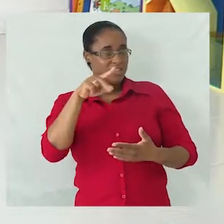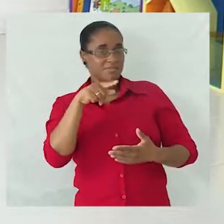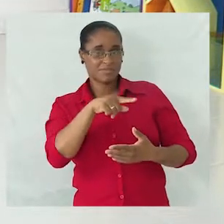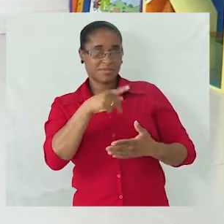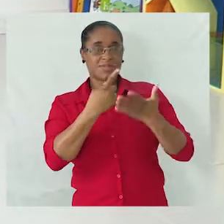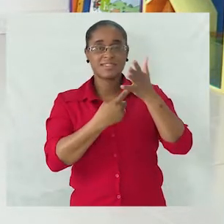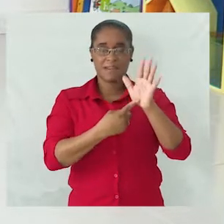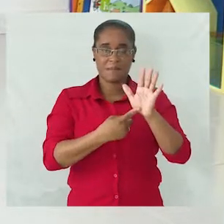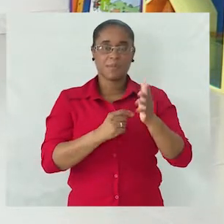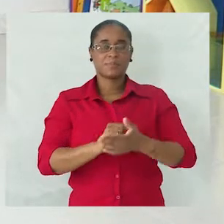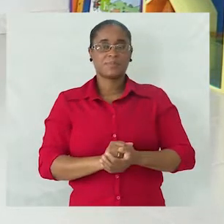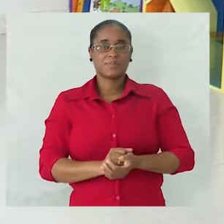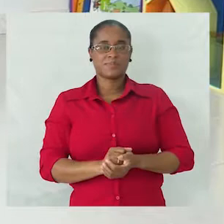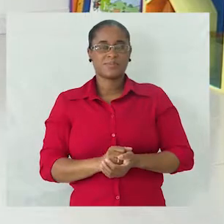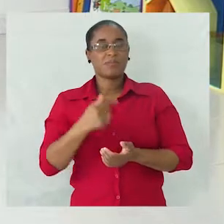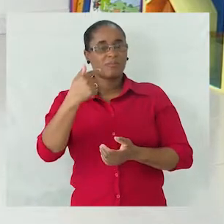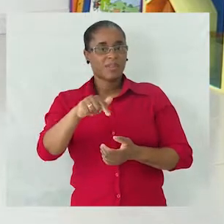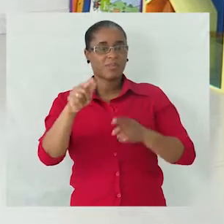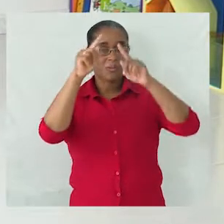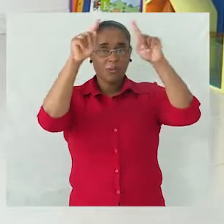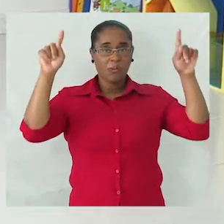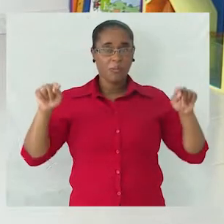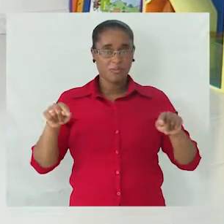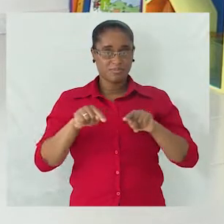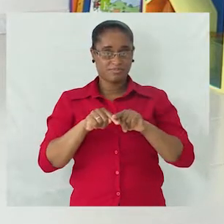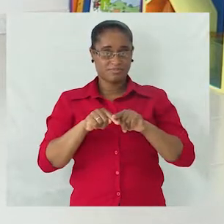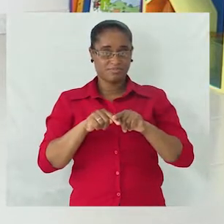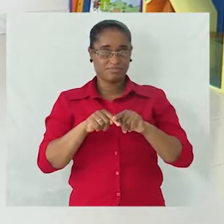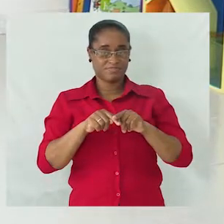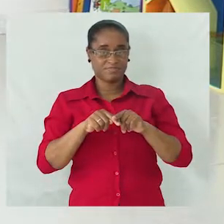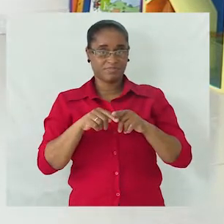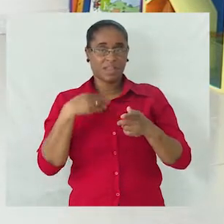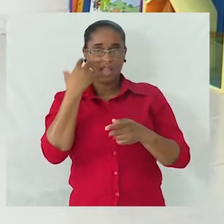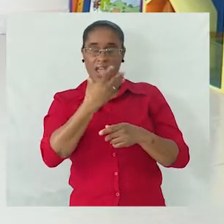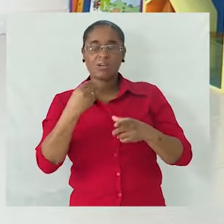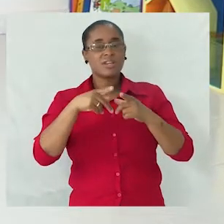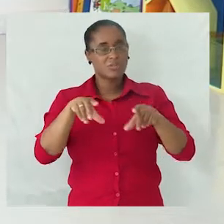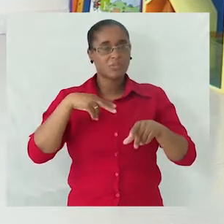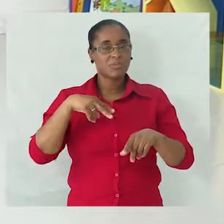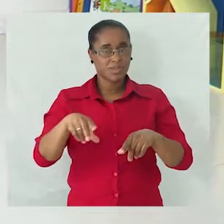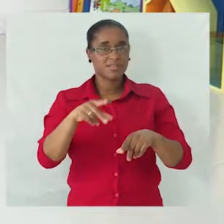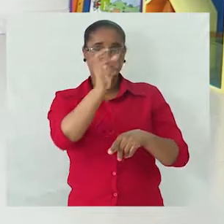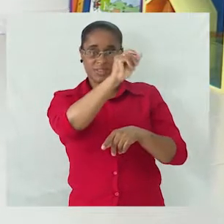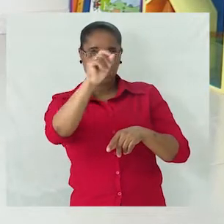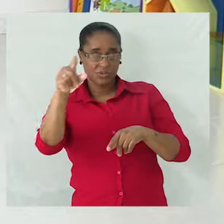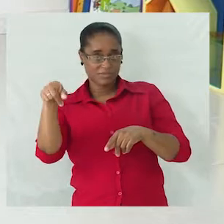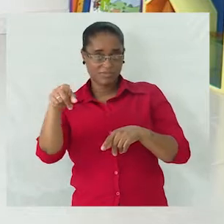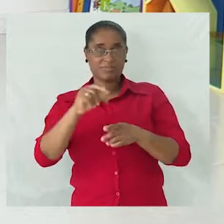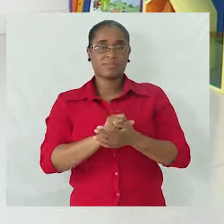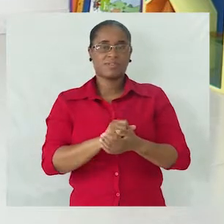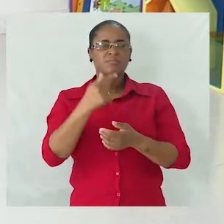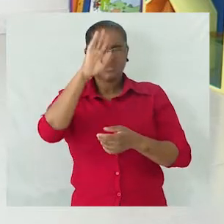exemplo. Temos uma sequência que diz assim: é aula de língua portuguesa. Tendo em conta